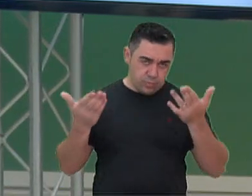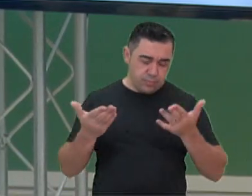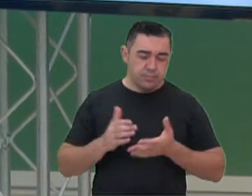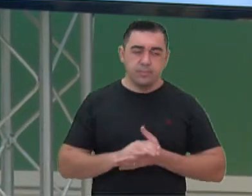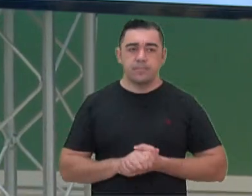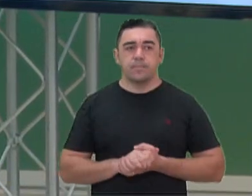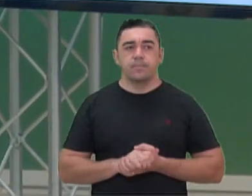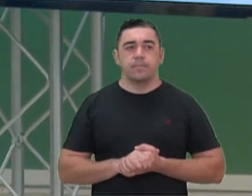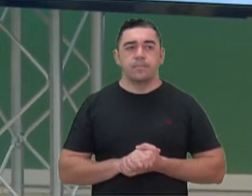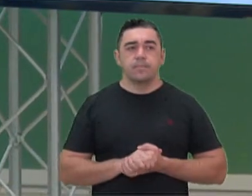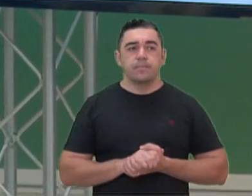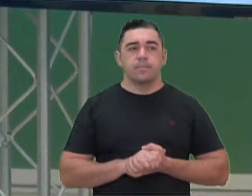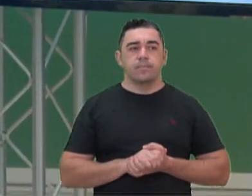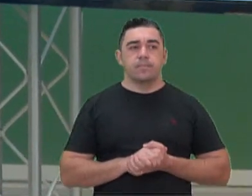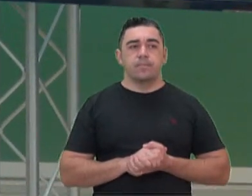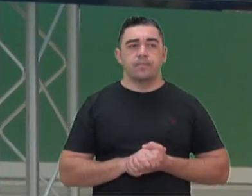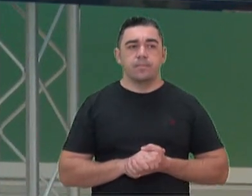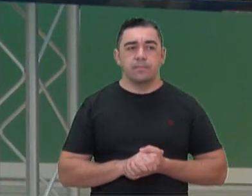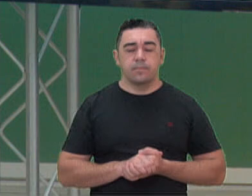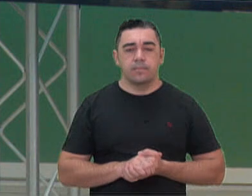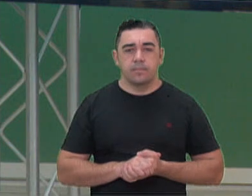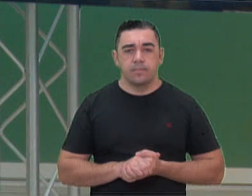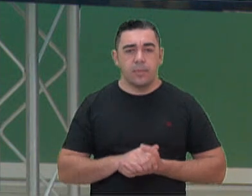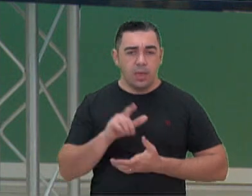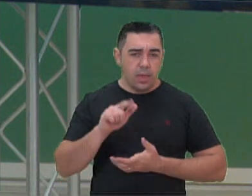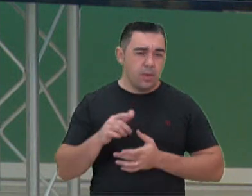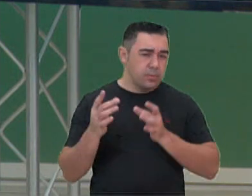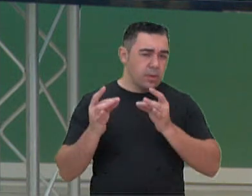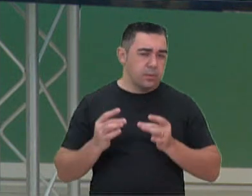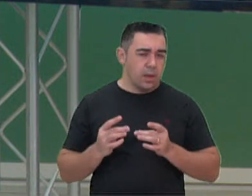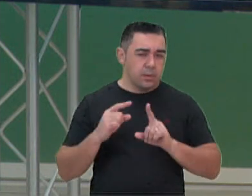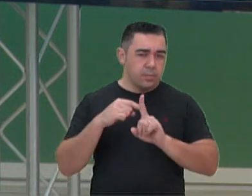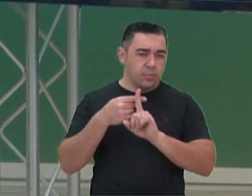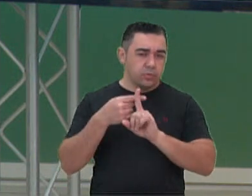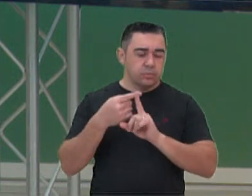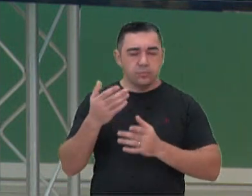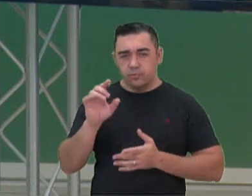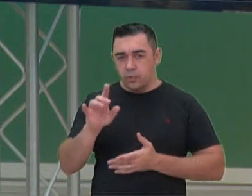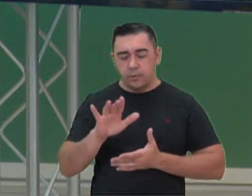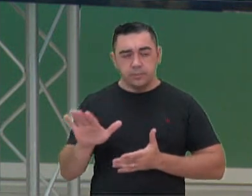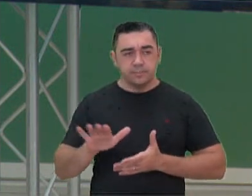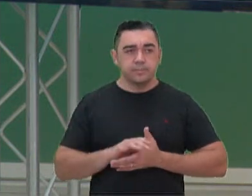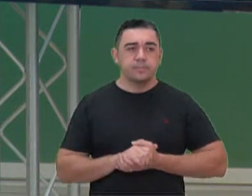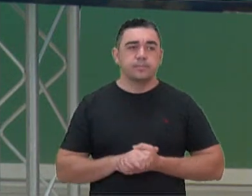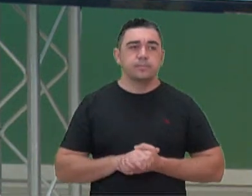sobrejetora. Por conta desse maisinho no conjunto de contradomínio.